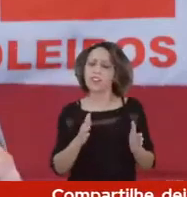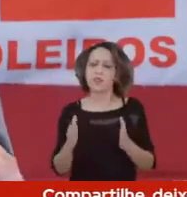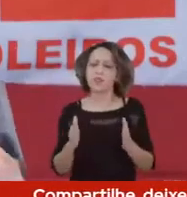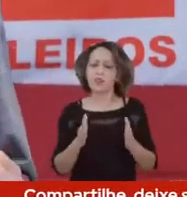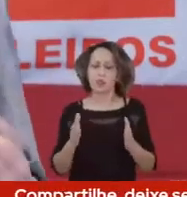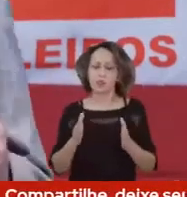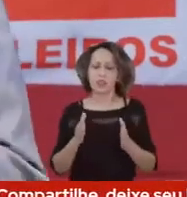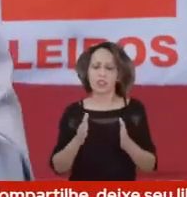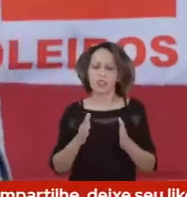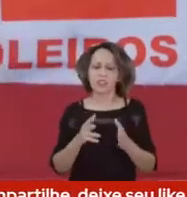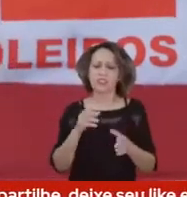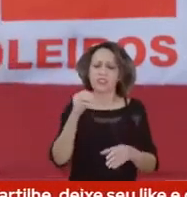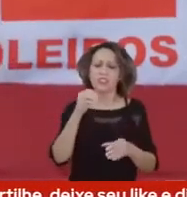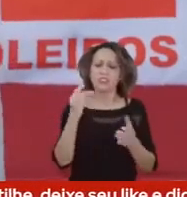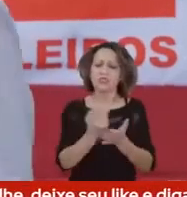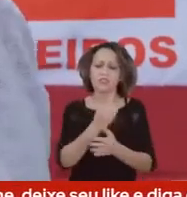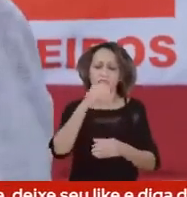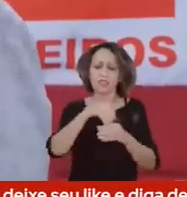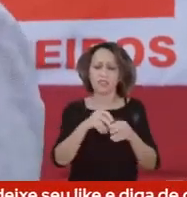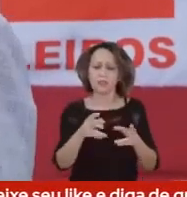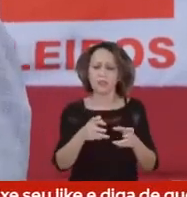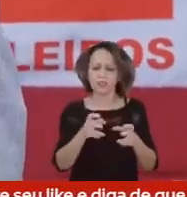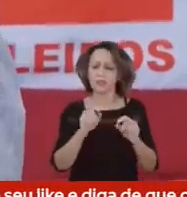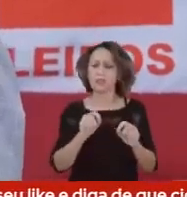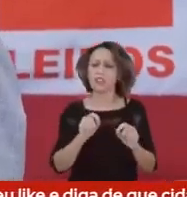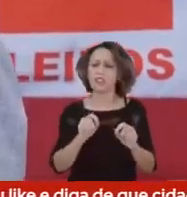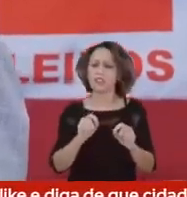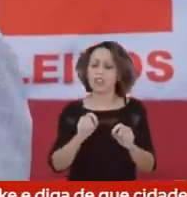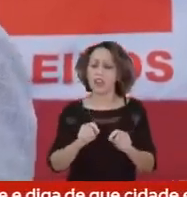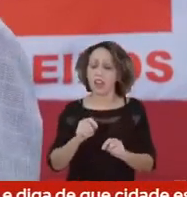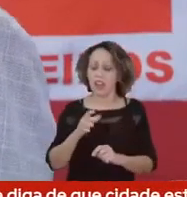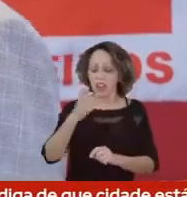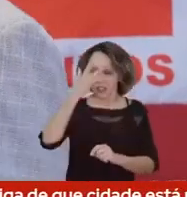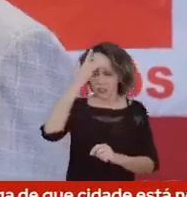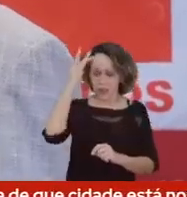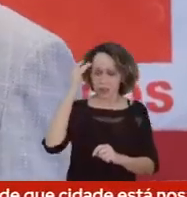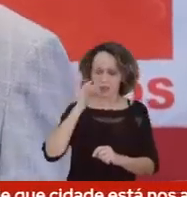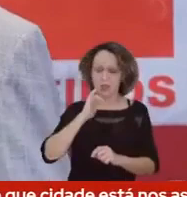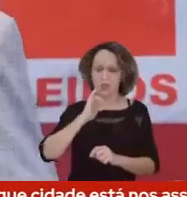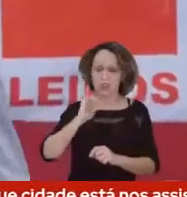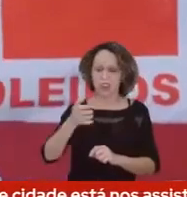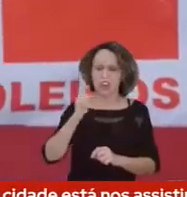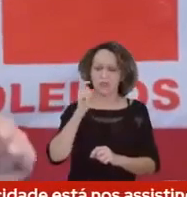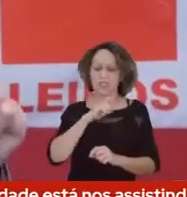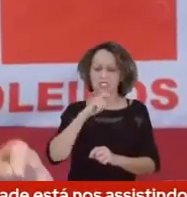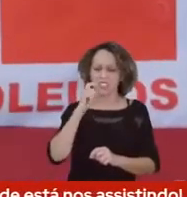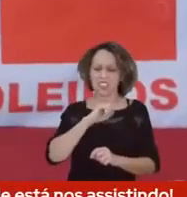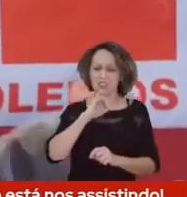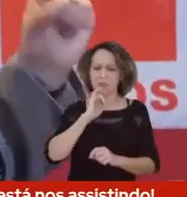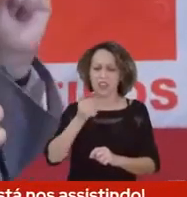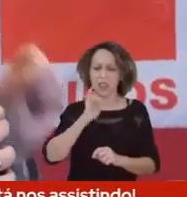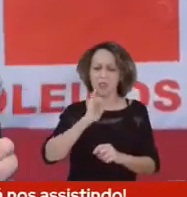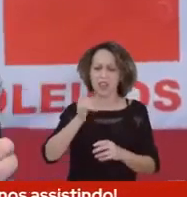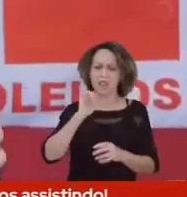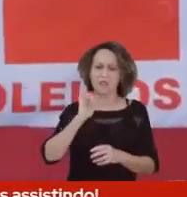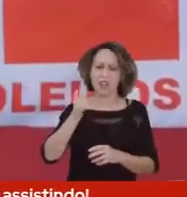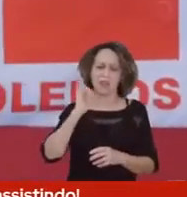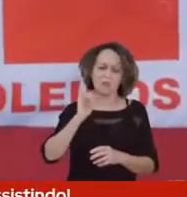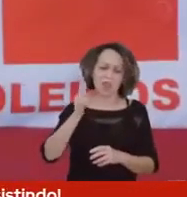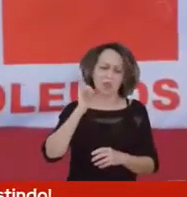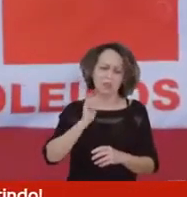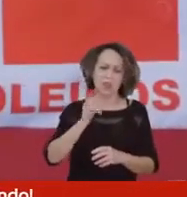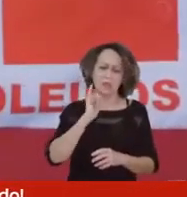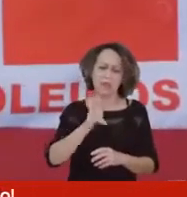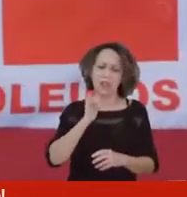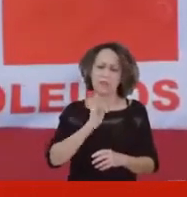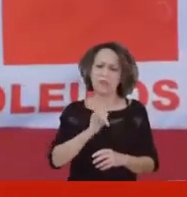nós e não foi contada para os petroleiros. Foi contada para 213 milhões de